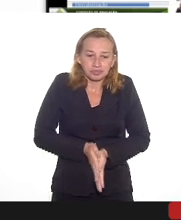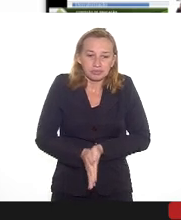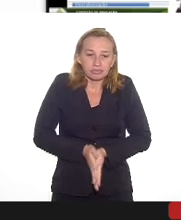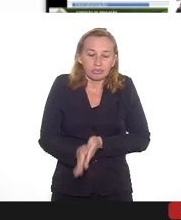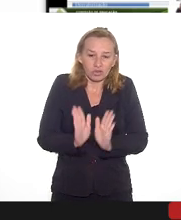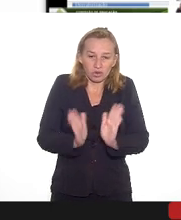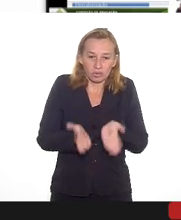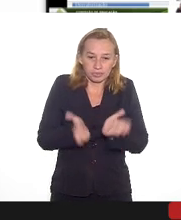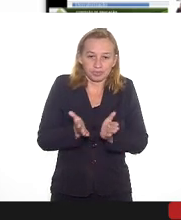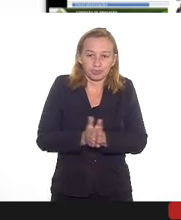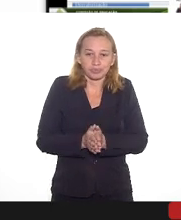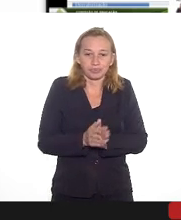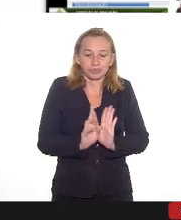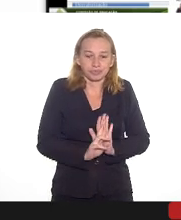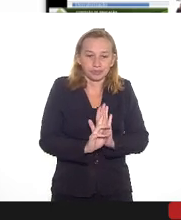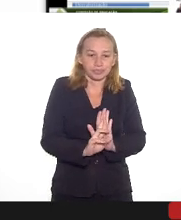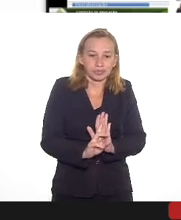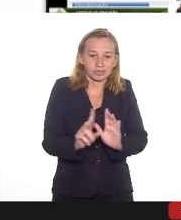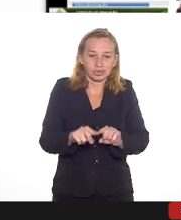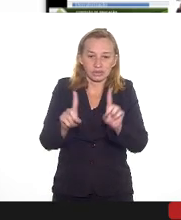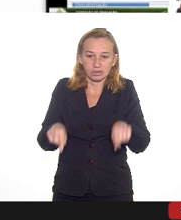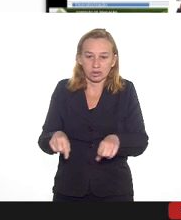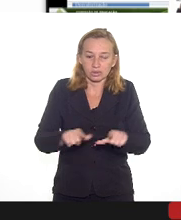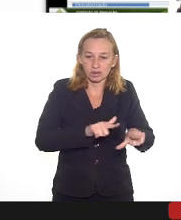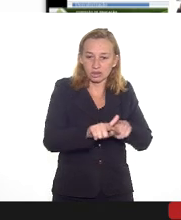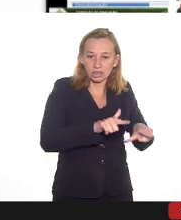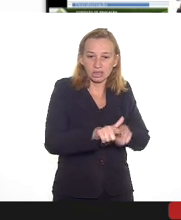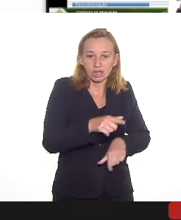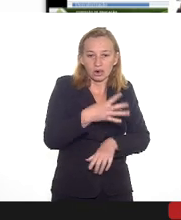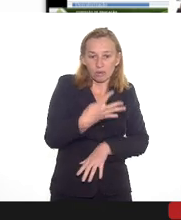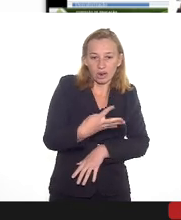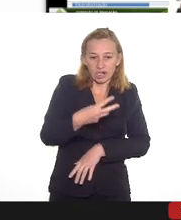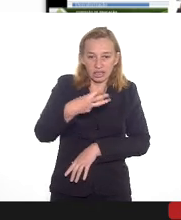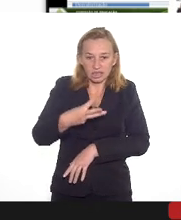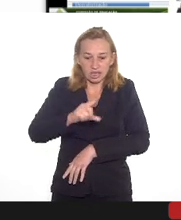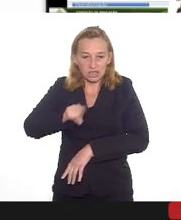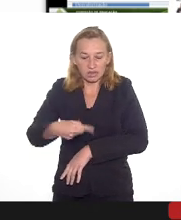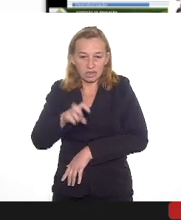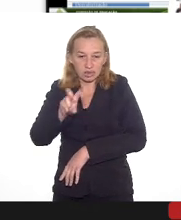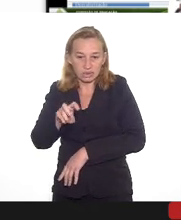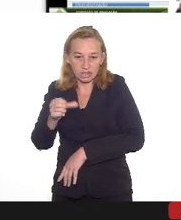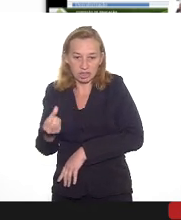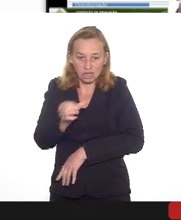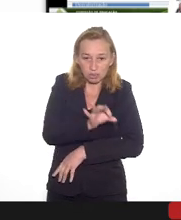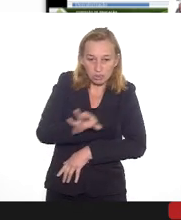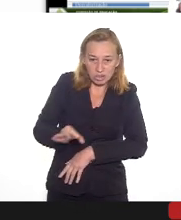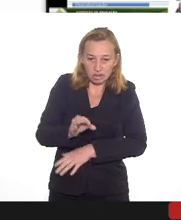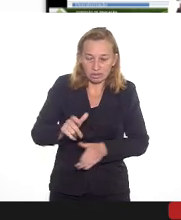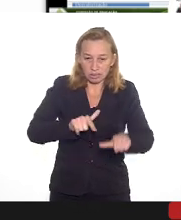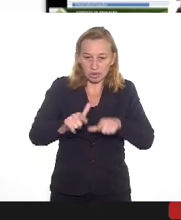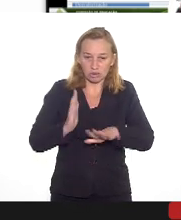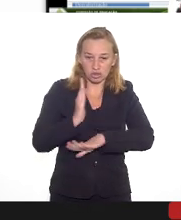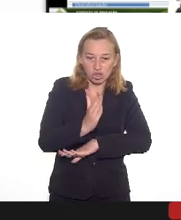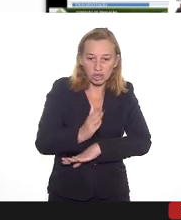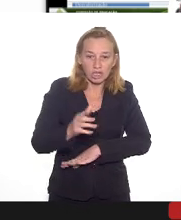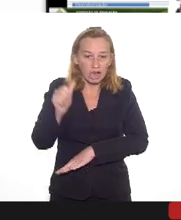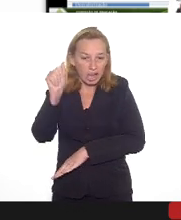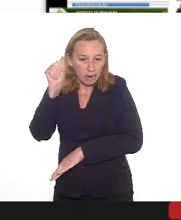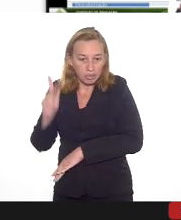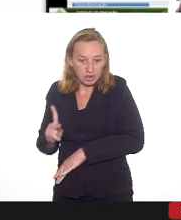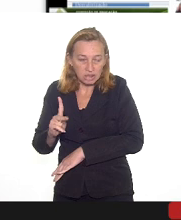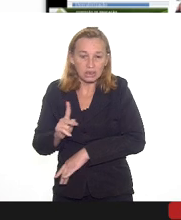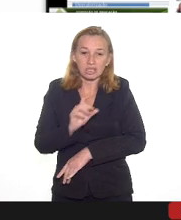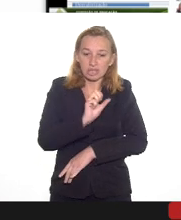estadual, ela representa, os servidores ativos, representa 43,56% dos servidores da administração direta. E os aposentados,